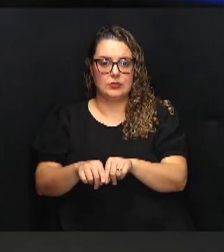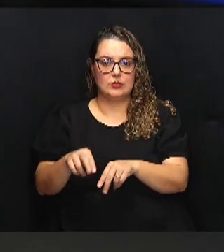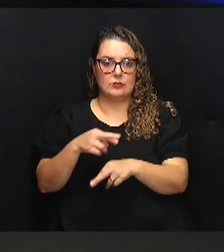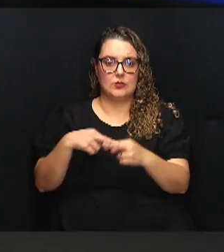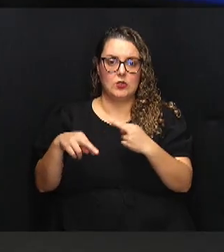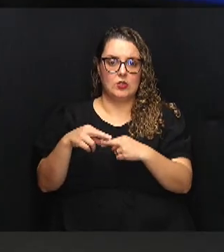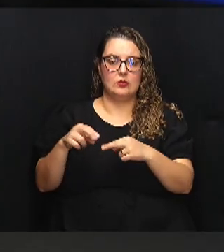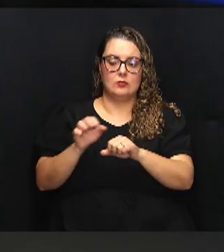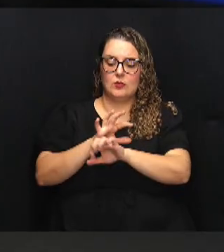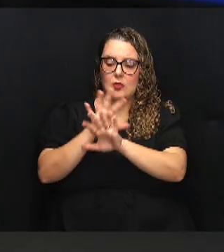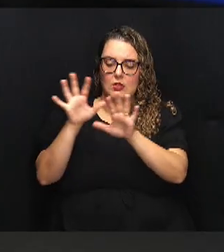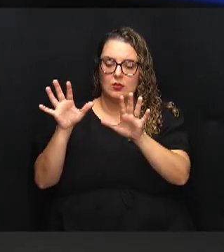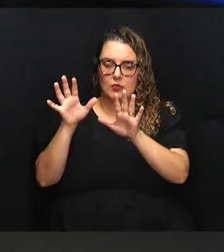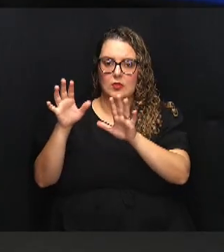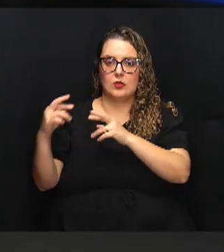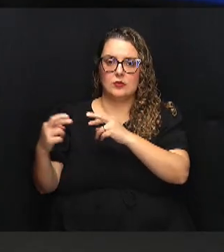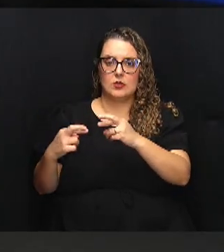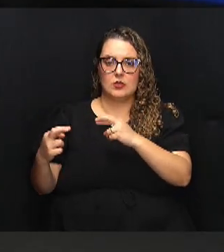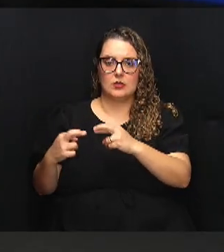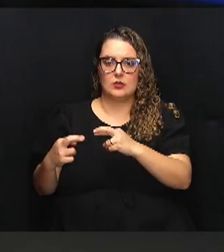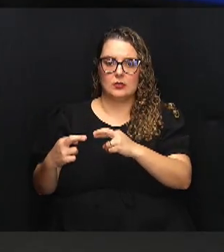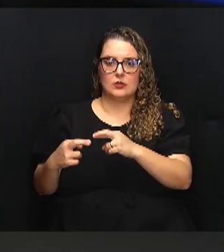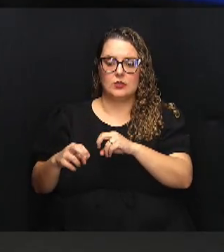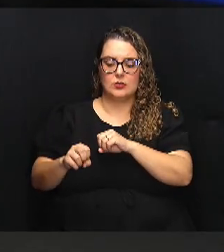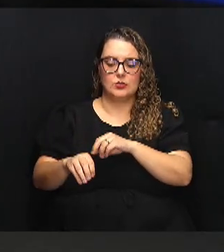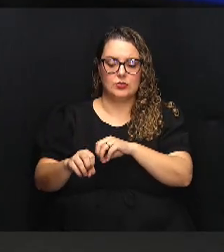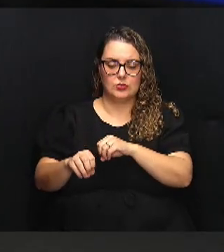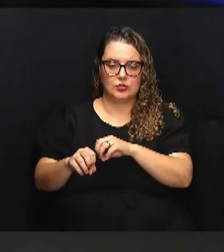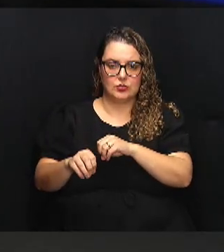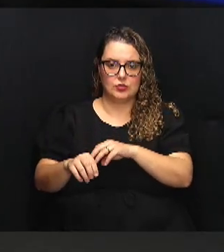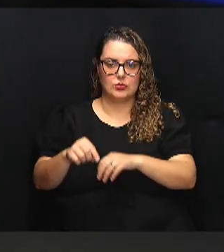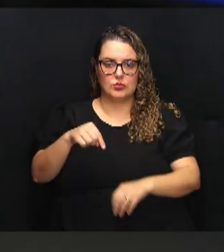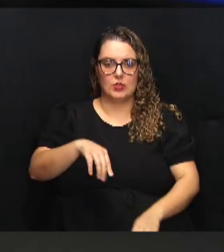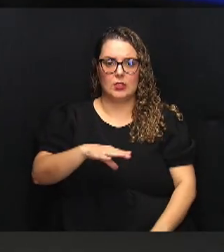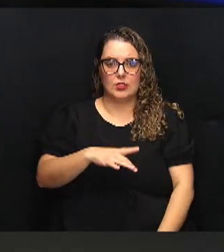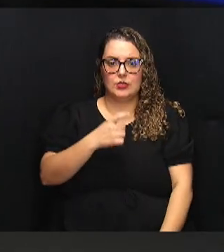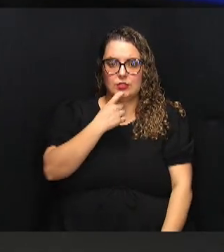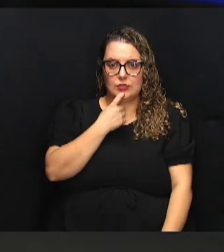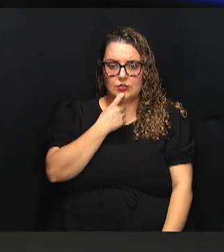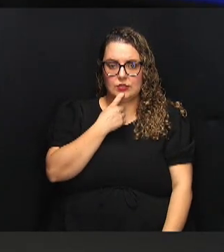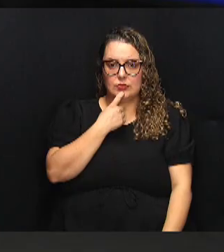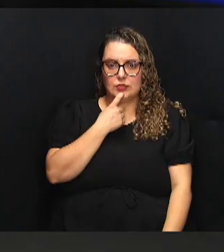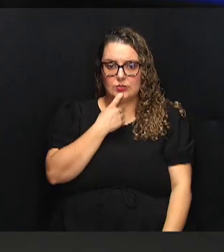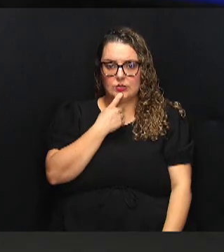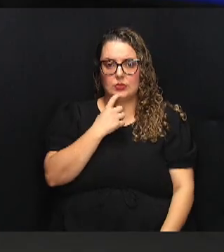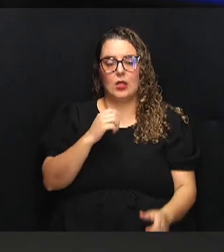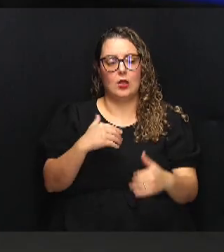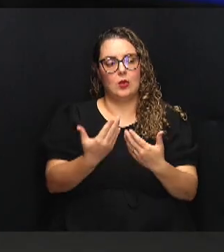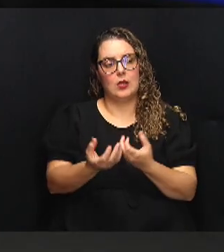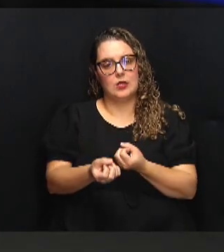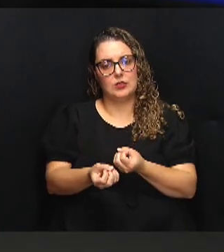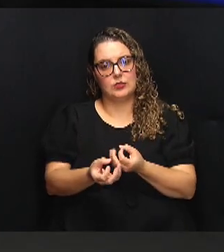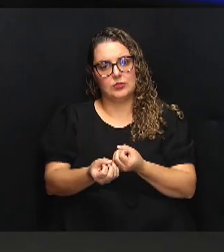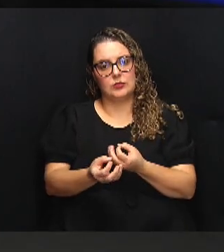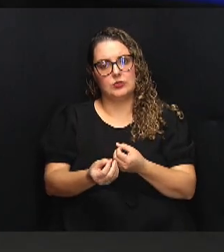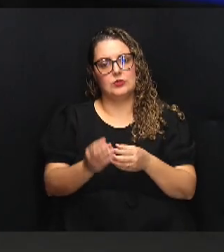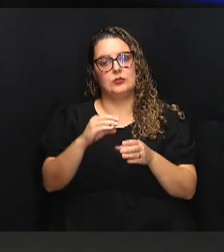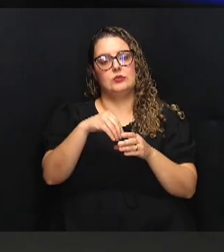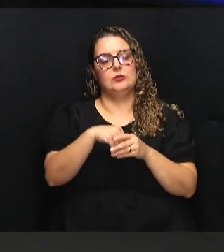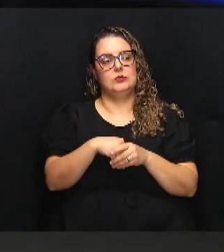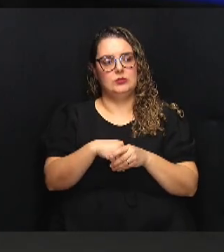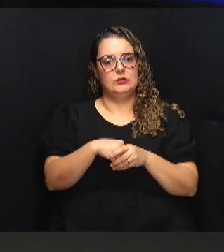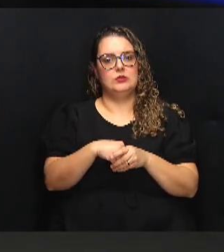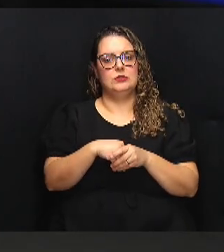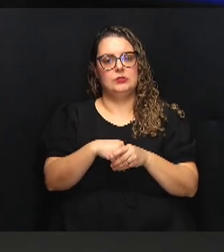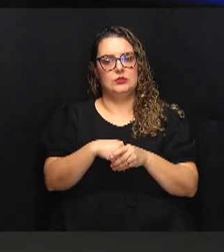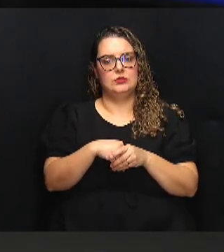de transparência e fiscalização educacional aqui de Campinas. Quais informações estariam